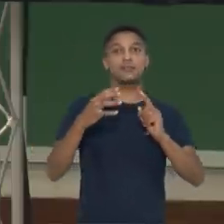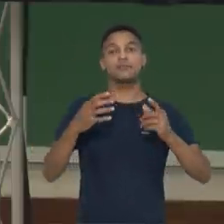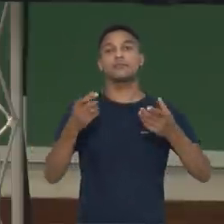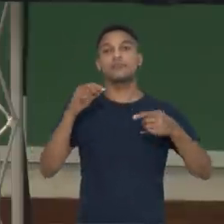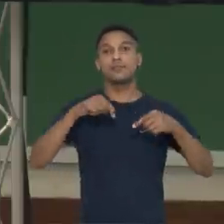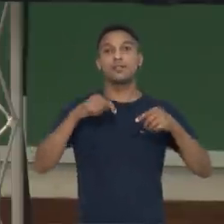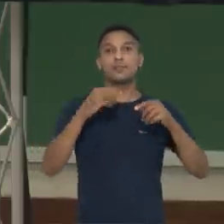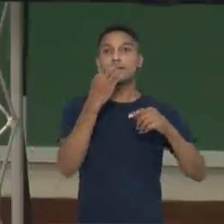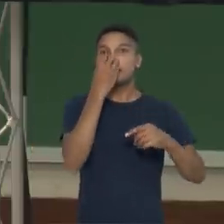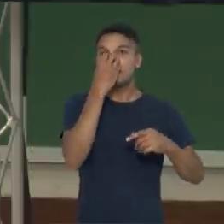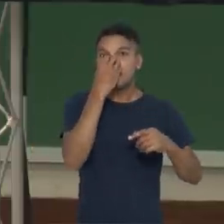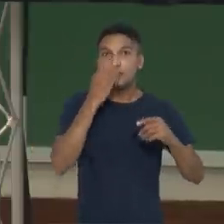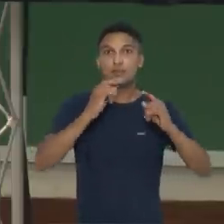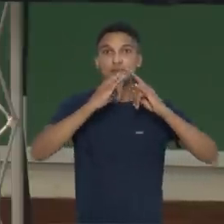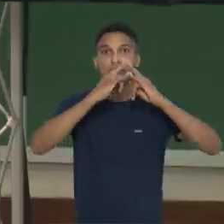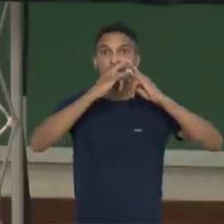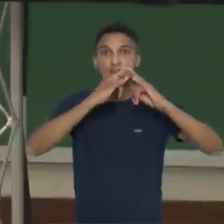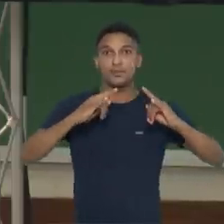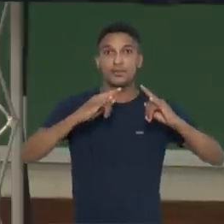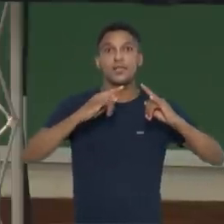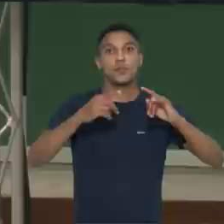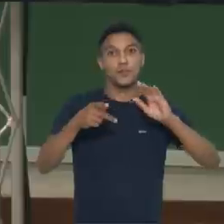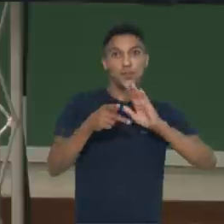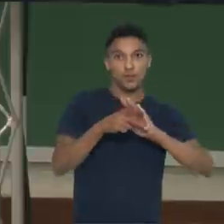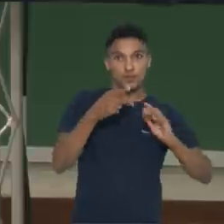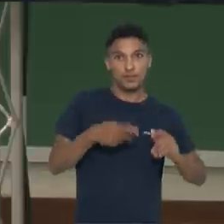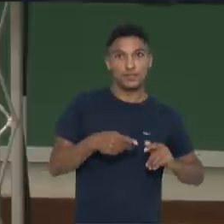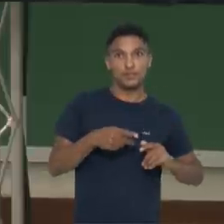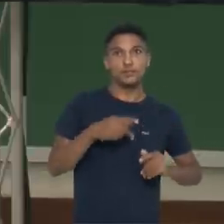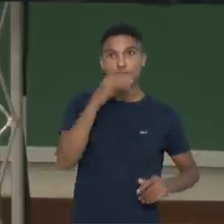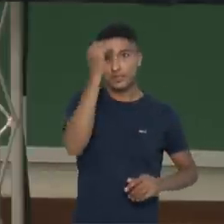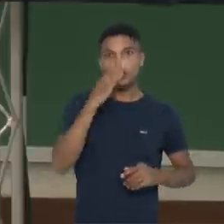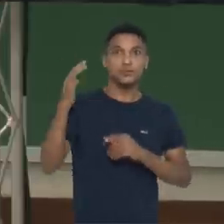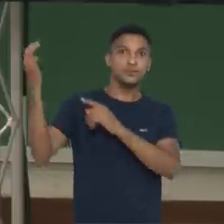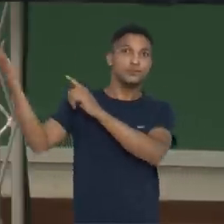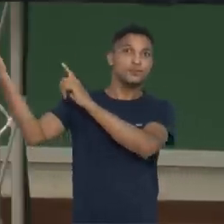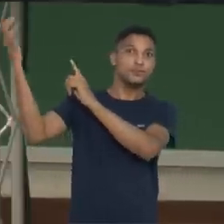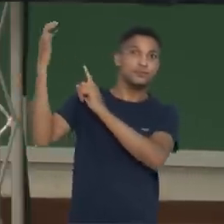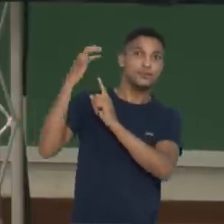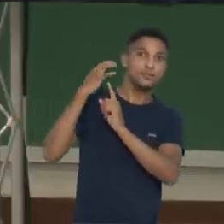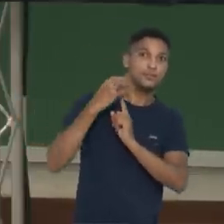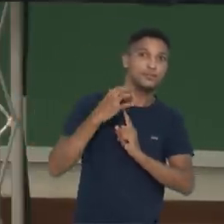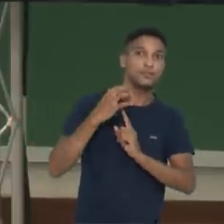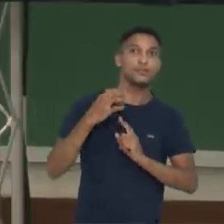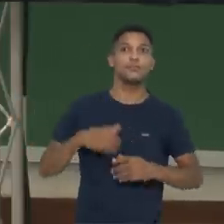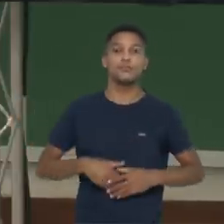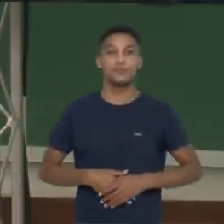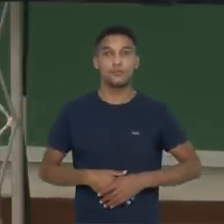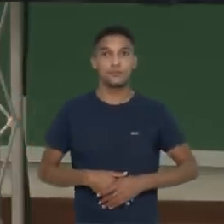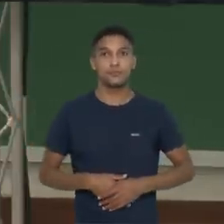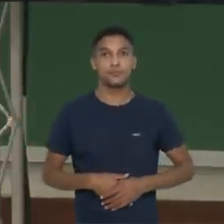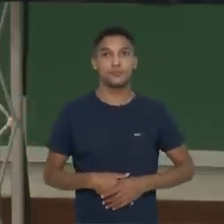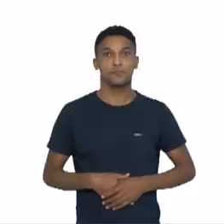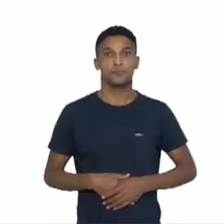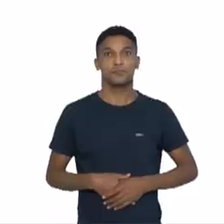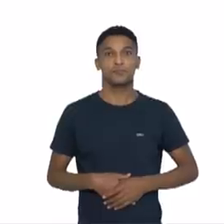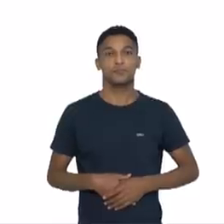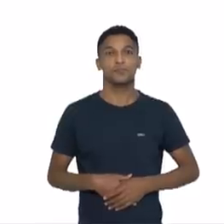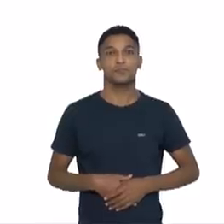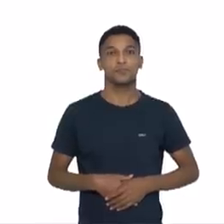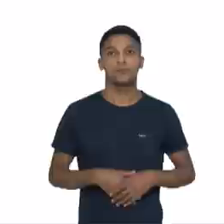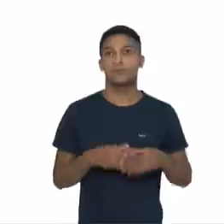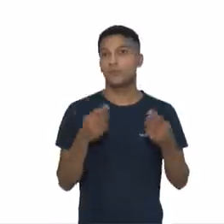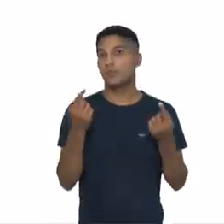né? Então influenciaram a nossa arte circense brasileira. Vamos para a próxima questão. Qual